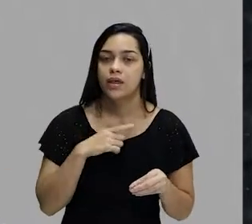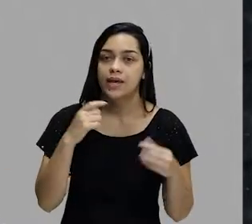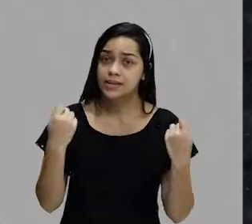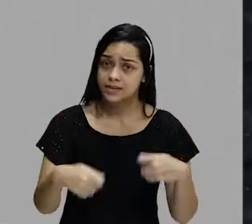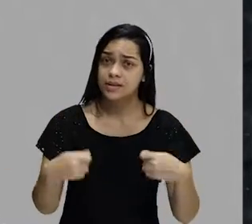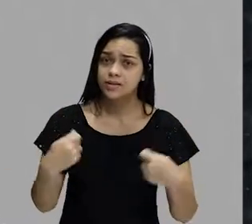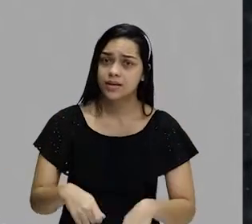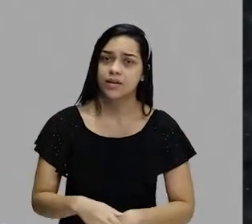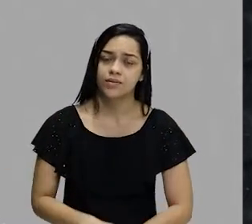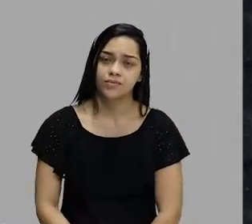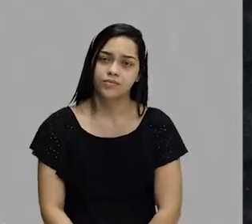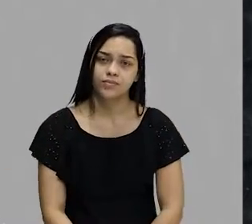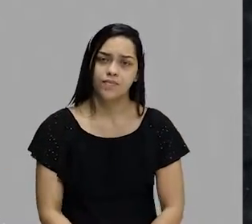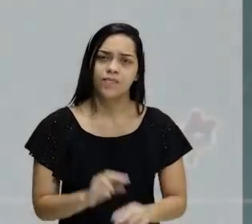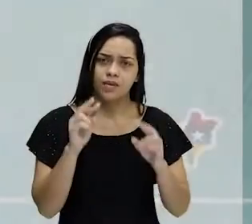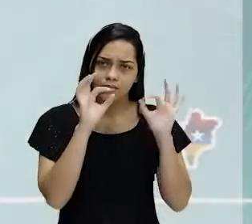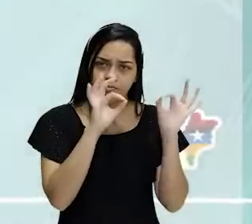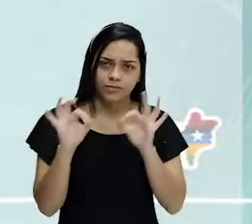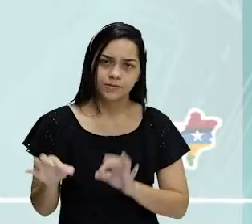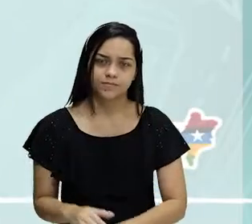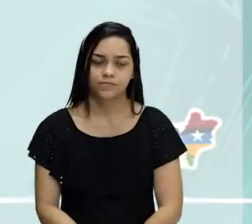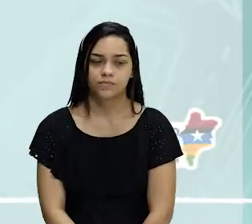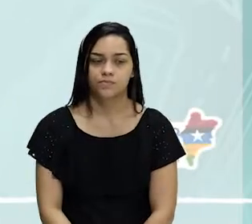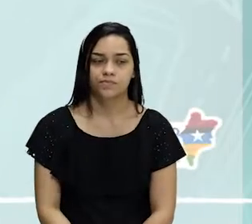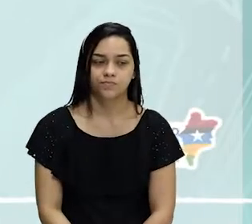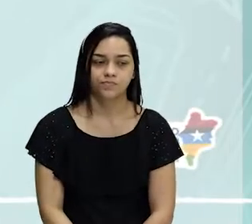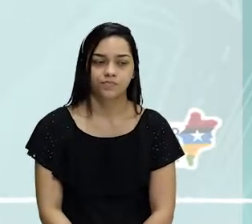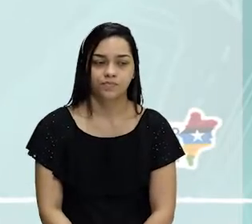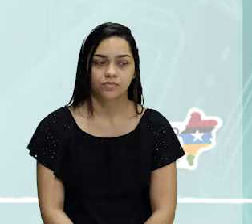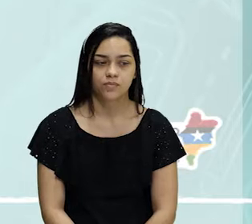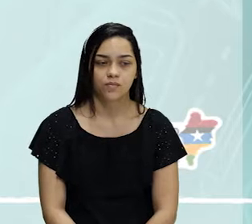necessário, certo? Acompanhe aí na tua tela.